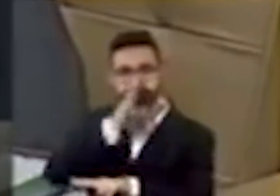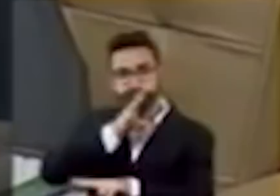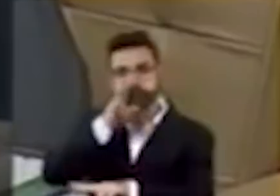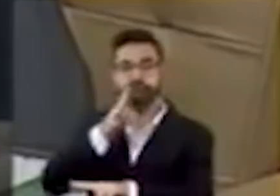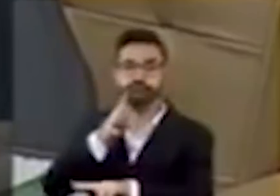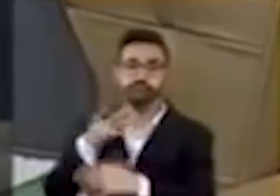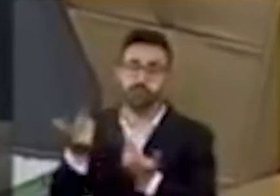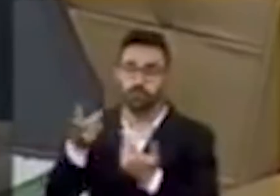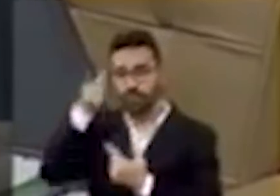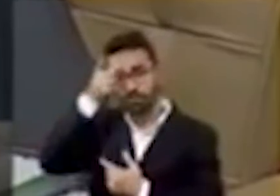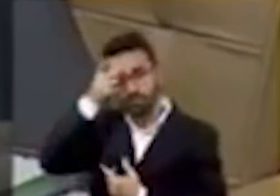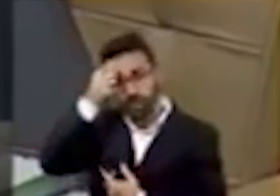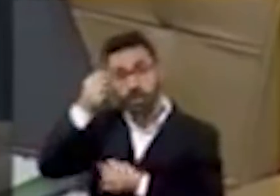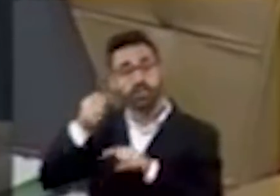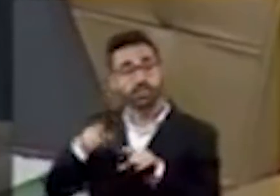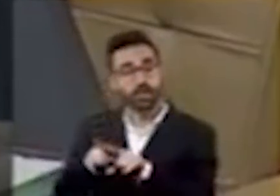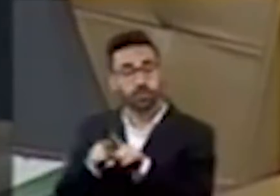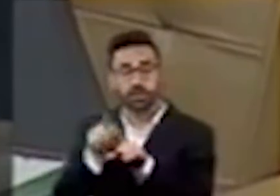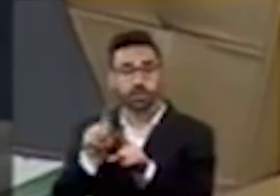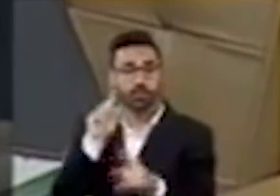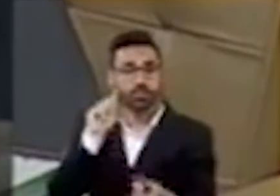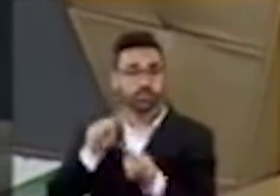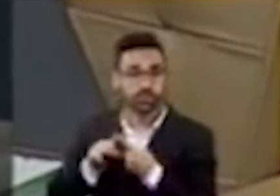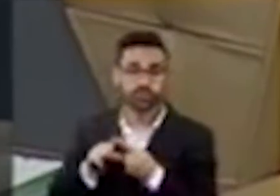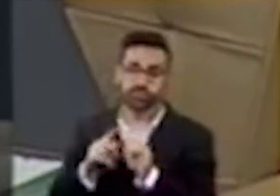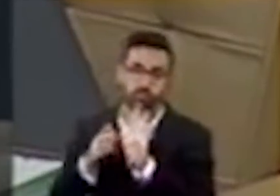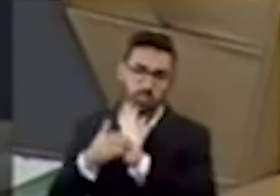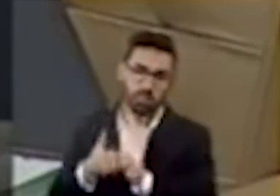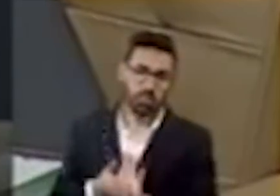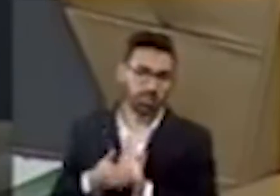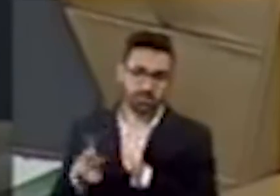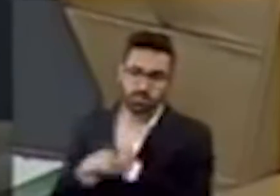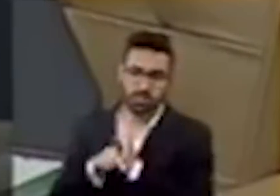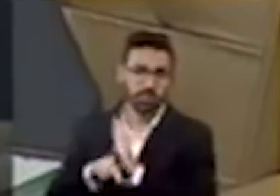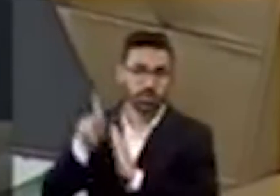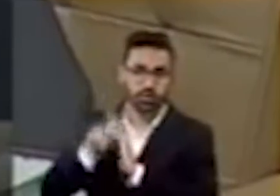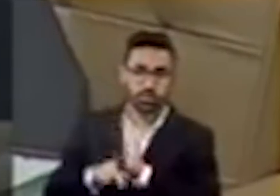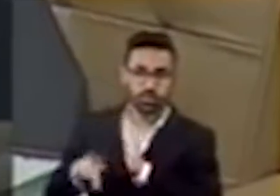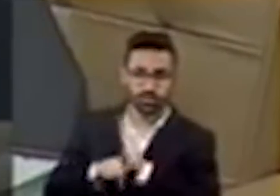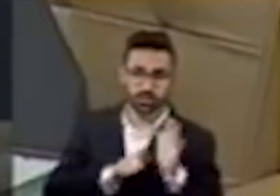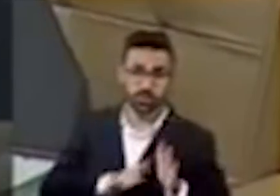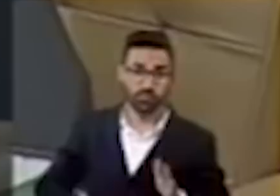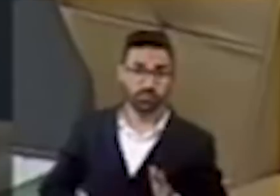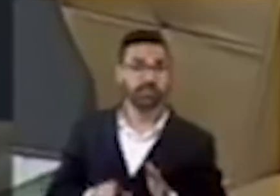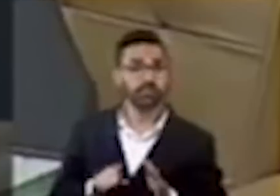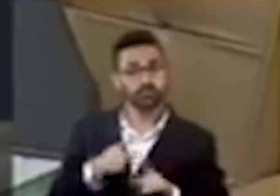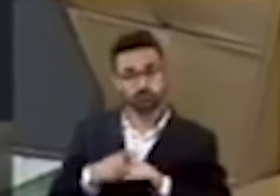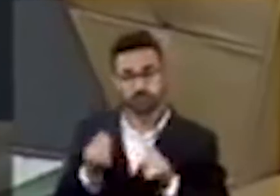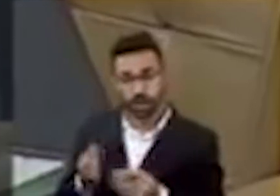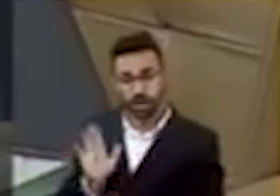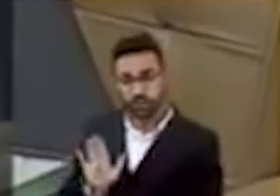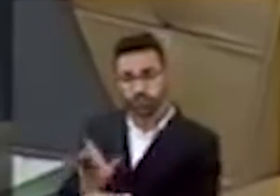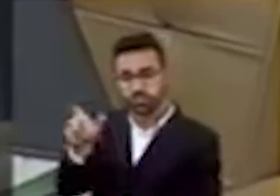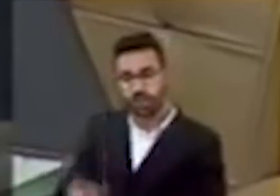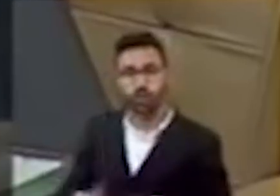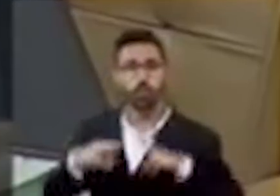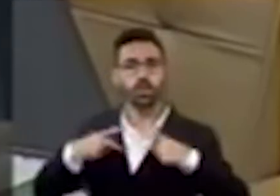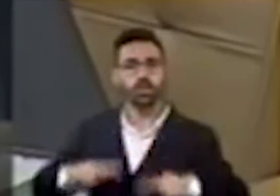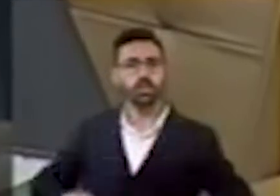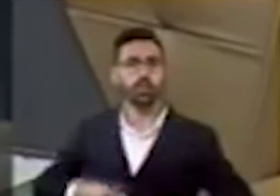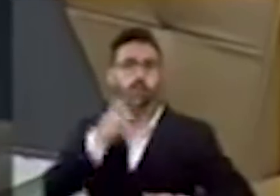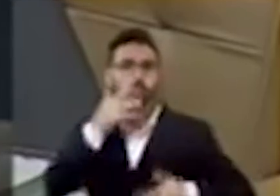os propósitos de política pública de governo que pode assumir uma feição humanitária de